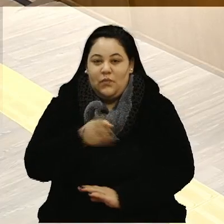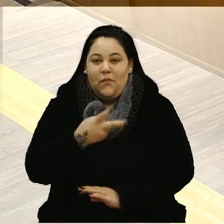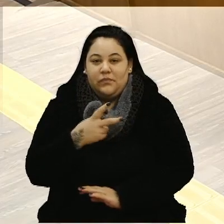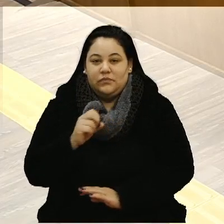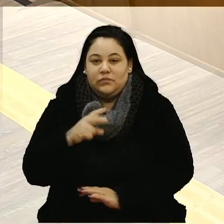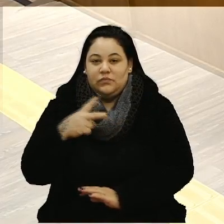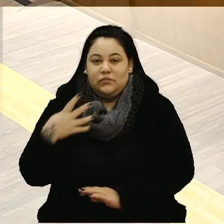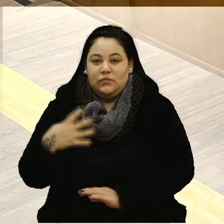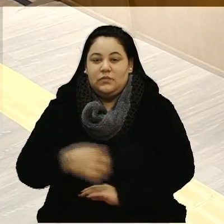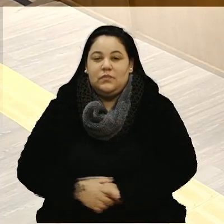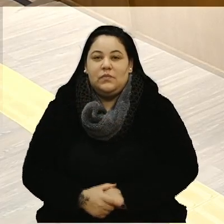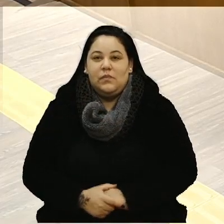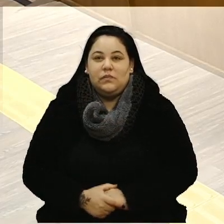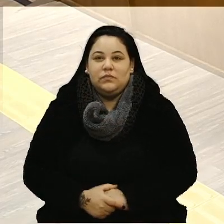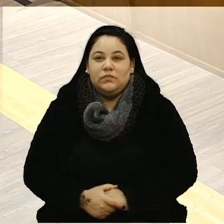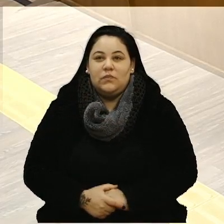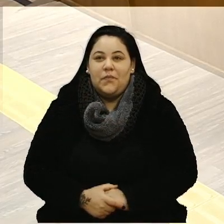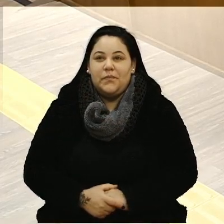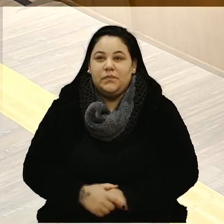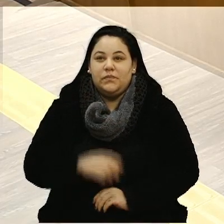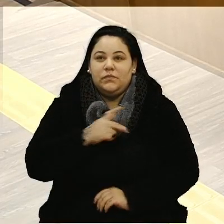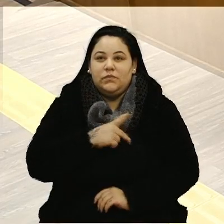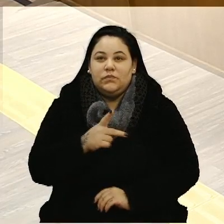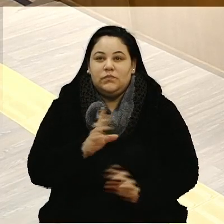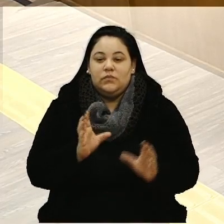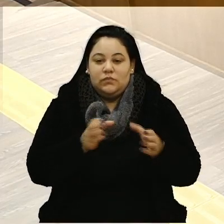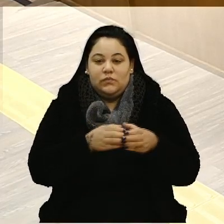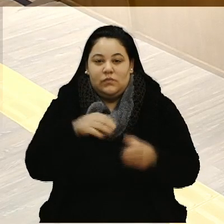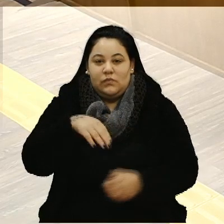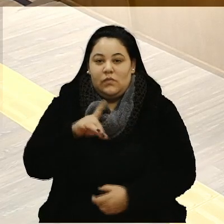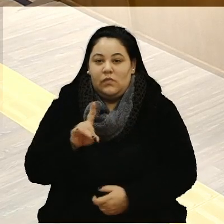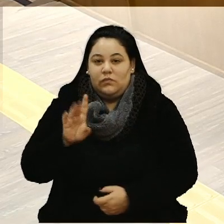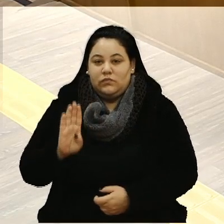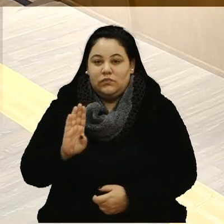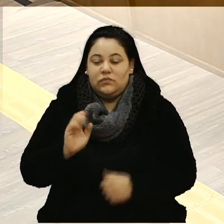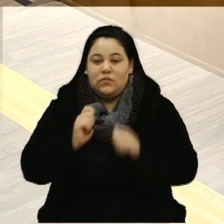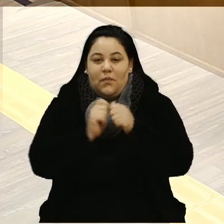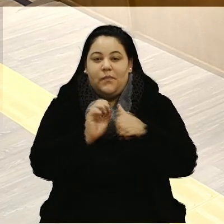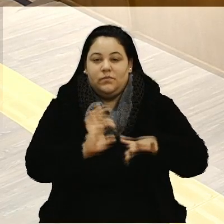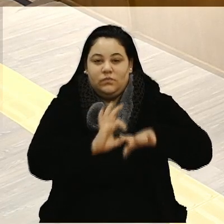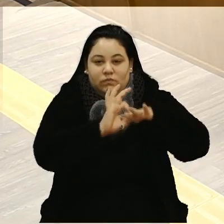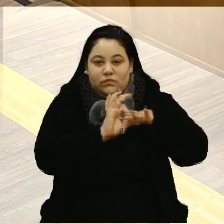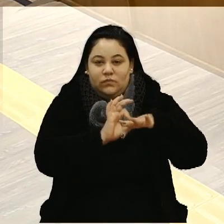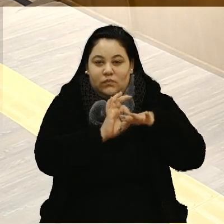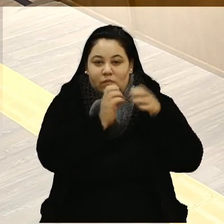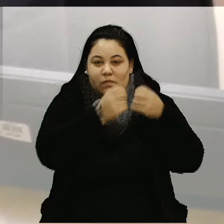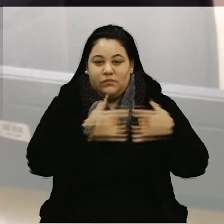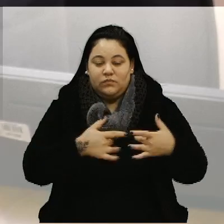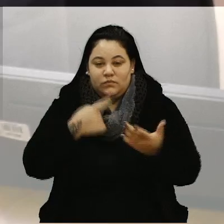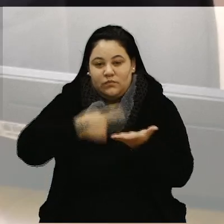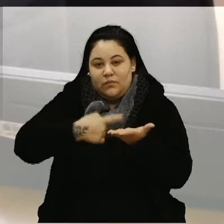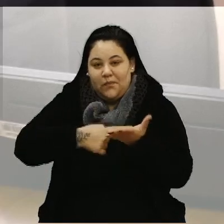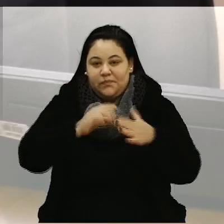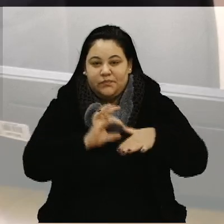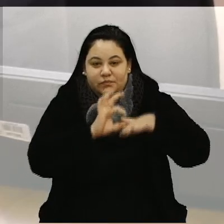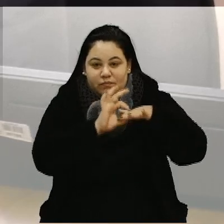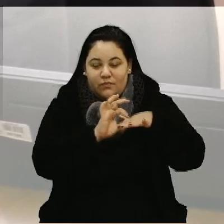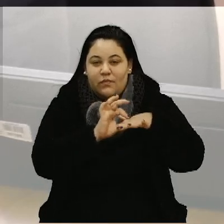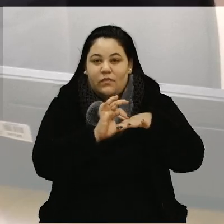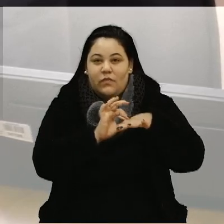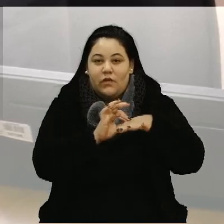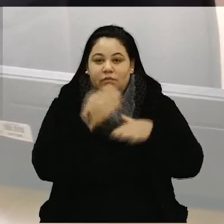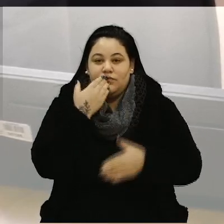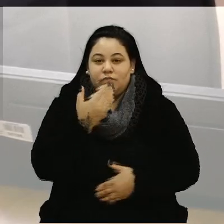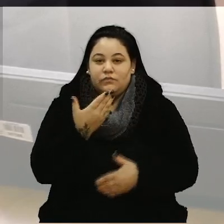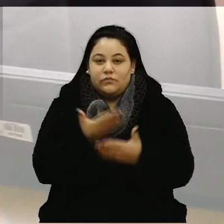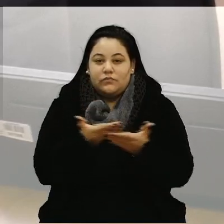480/2024. Pois não, senhora presidente, a bancada do MDB, por seu líder que abaixo subscreve, com a anuência da maioria dos líderes de bancada, solicita